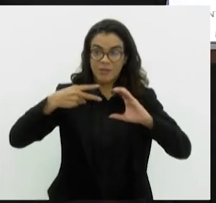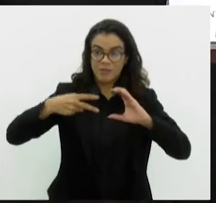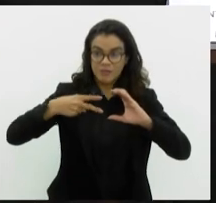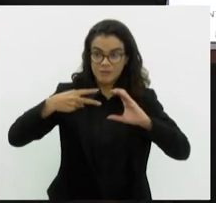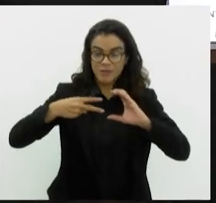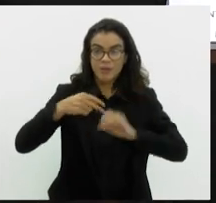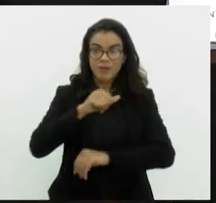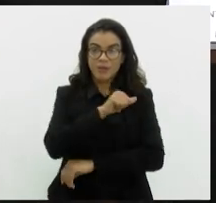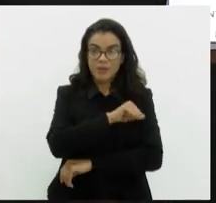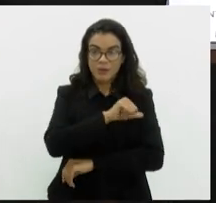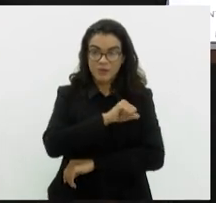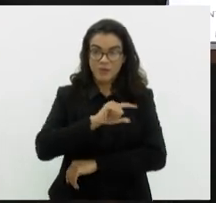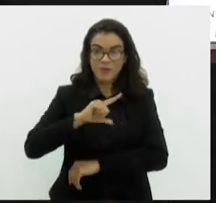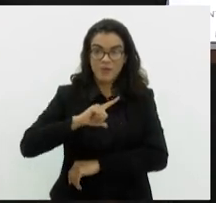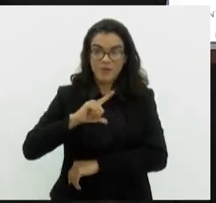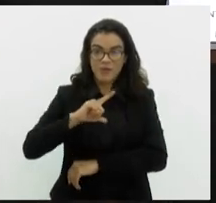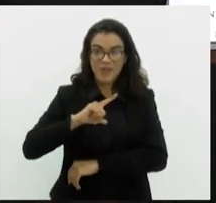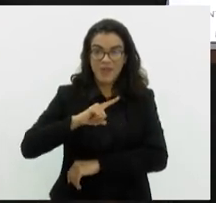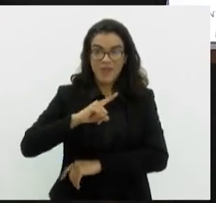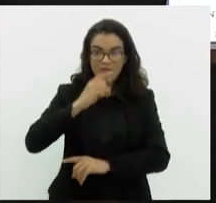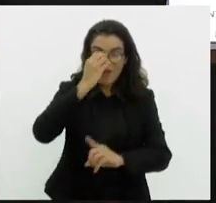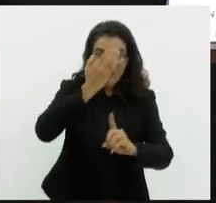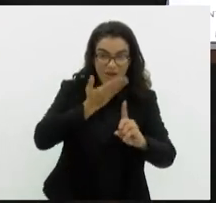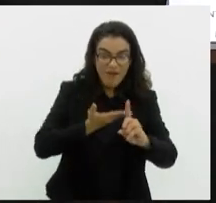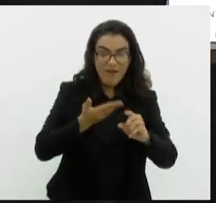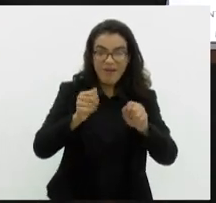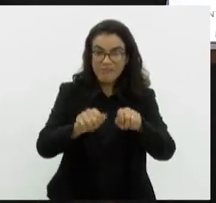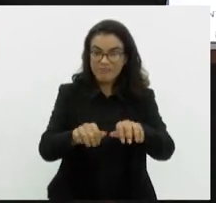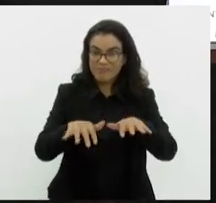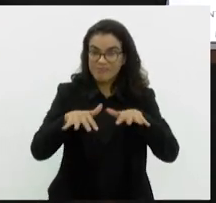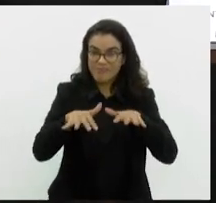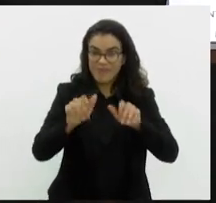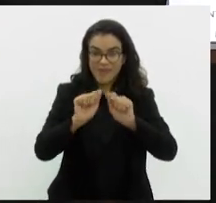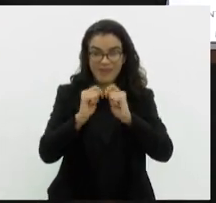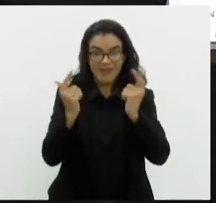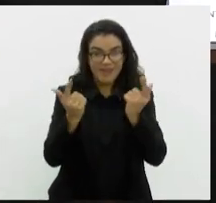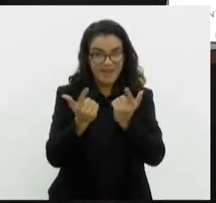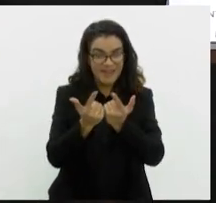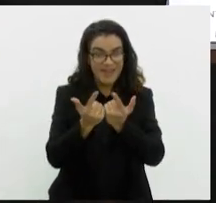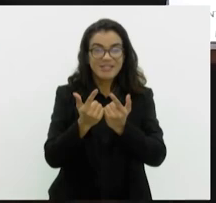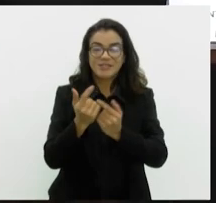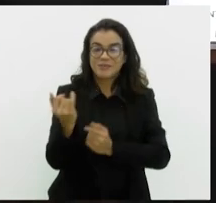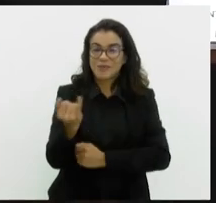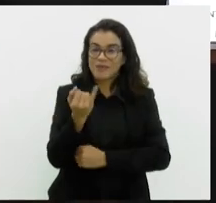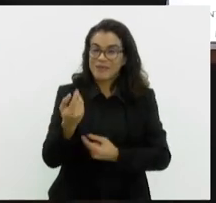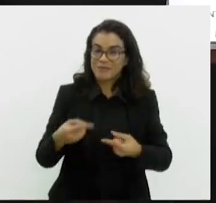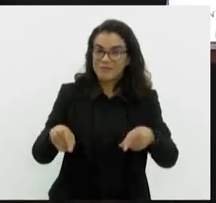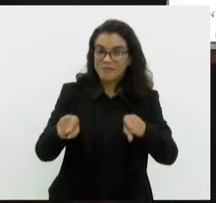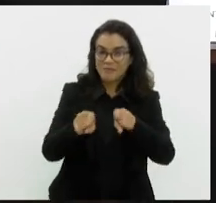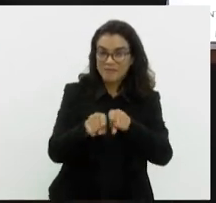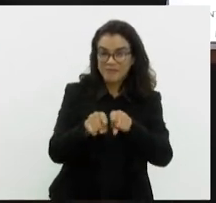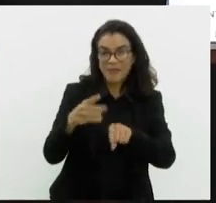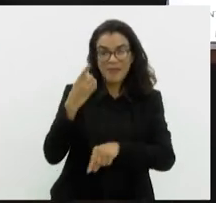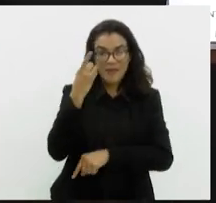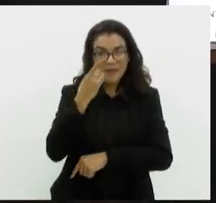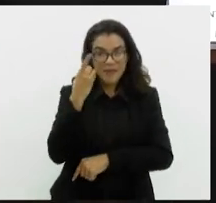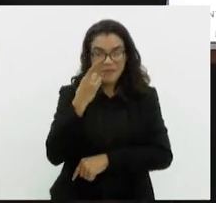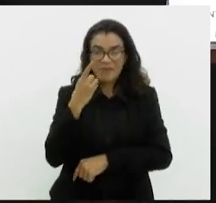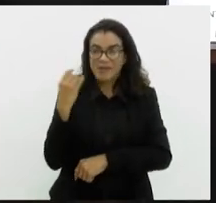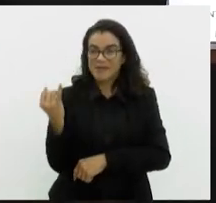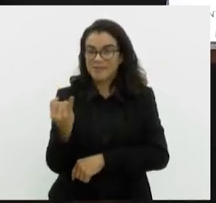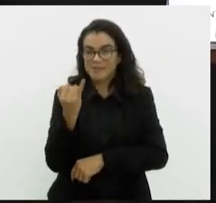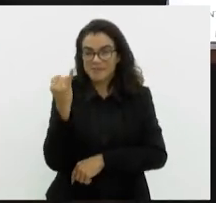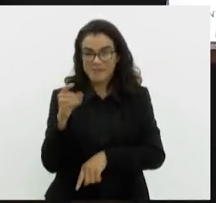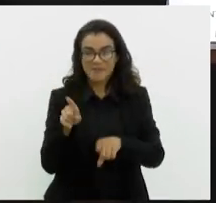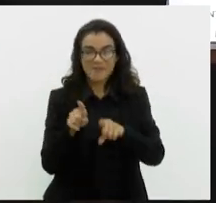Janeiro. A gente teve a honra de fazer essa entrega aqui, nessa outra casa legislativa tão importante, em parceria com essa deputada também tão importante para a